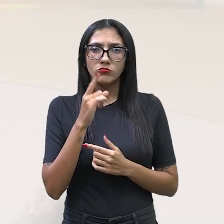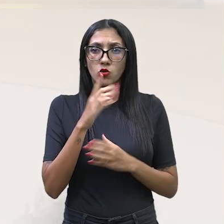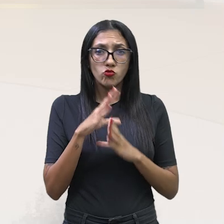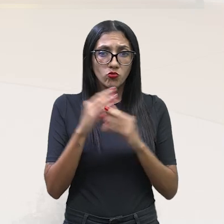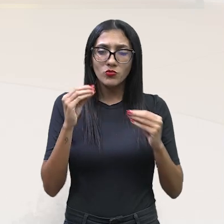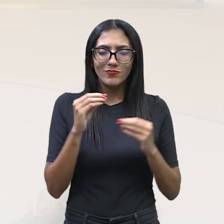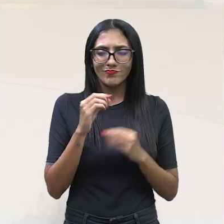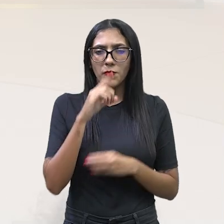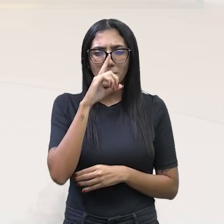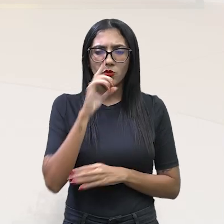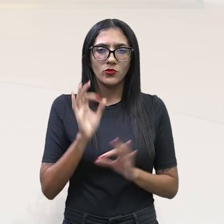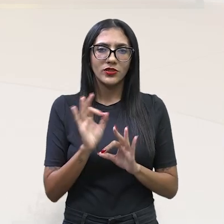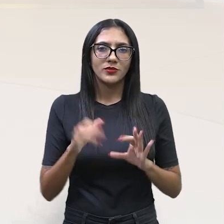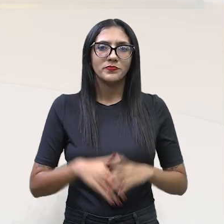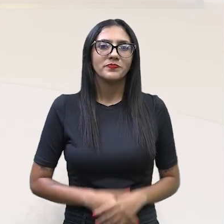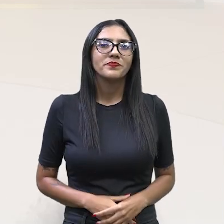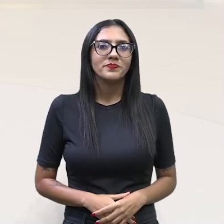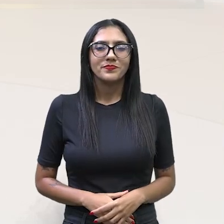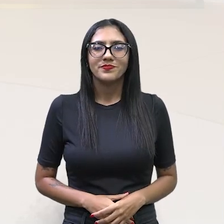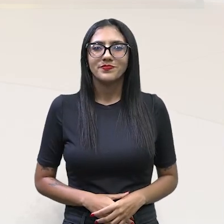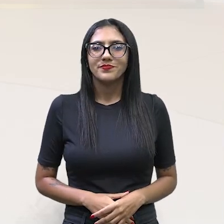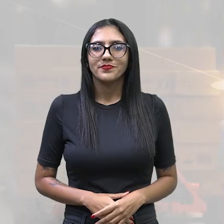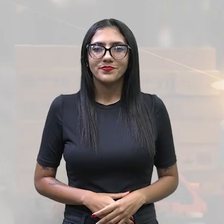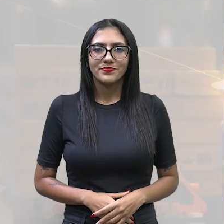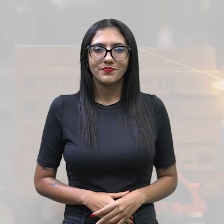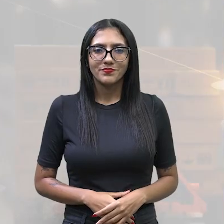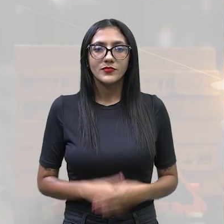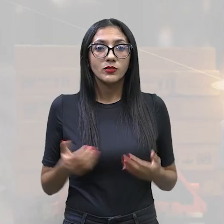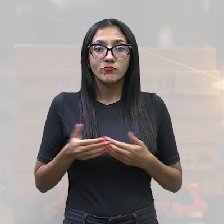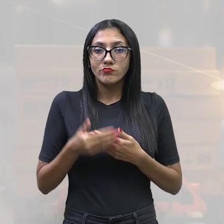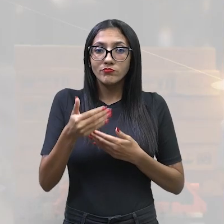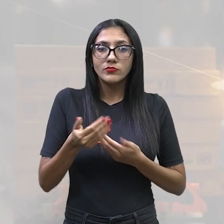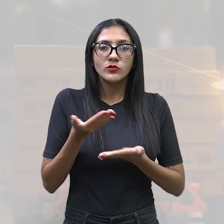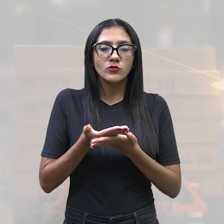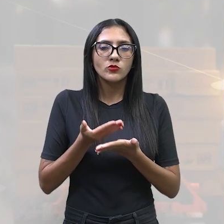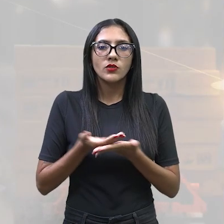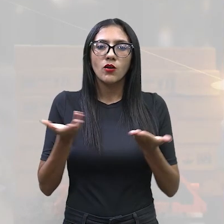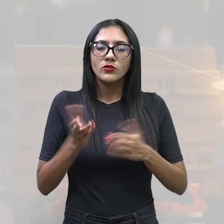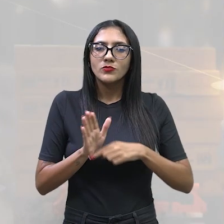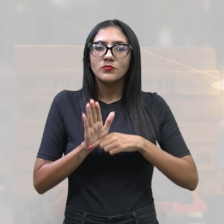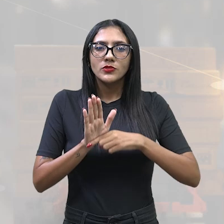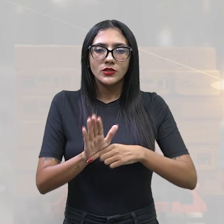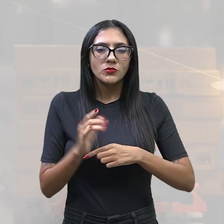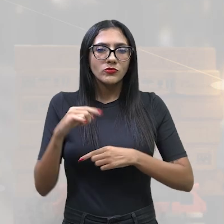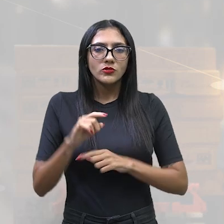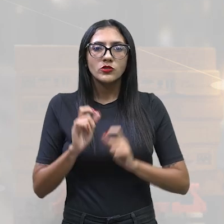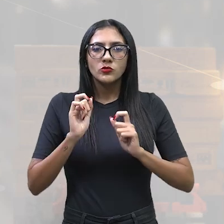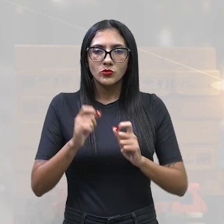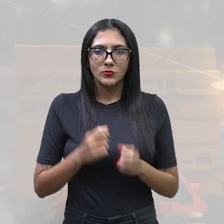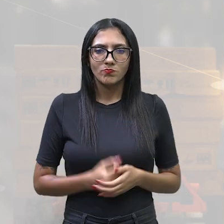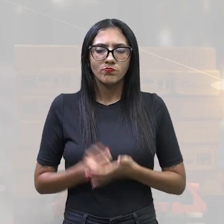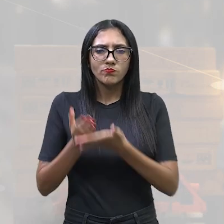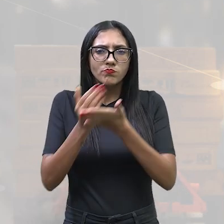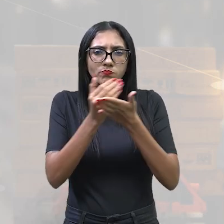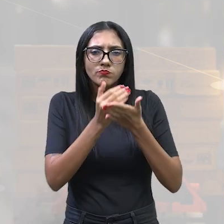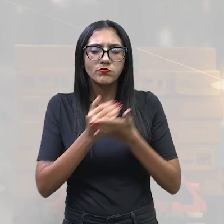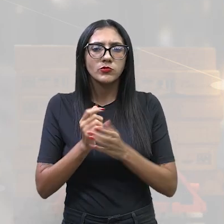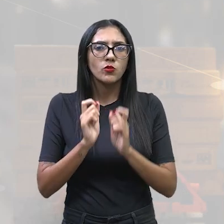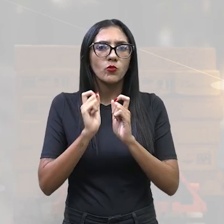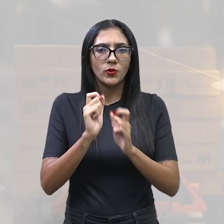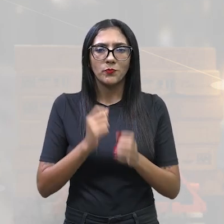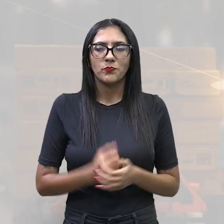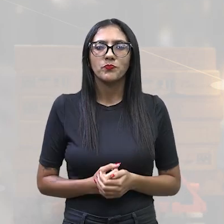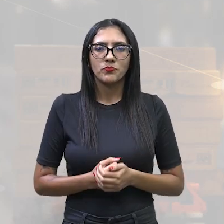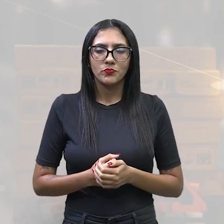década. Exatamente. Então, continuando agora a nossa aula, nós vamos trazer para vocês aí, não é, resultado de um encontro que